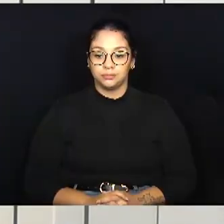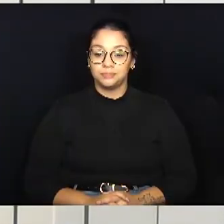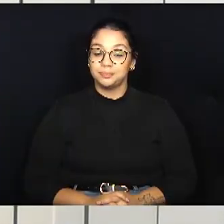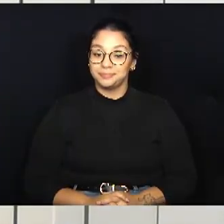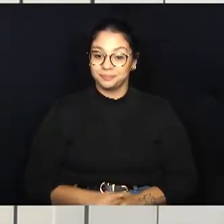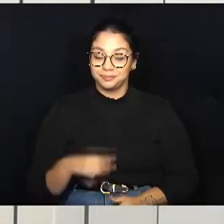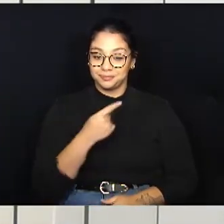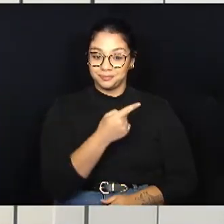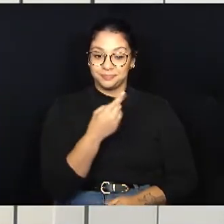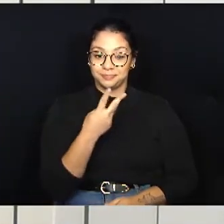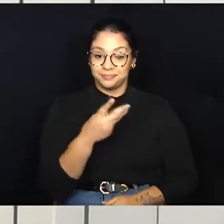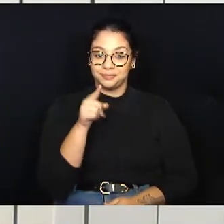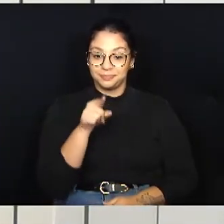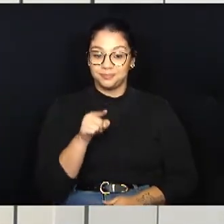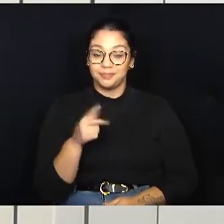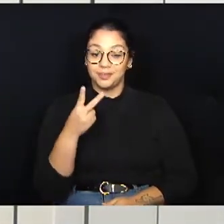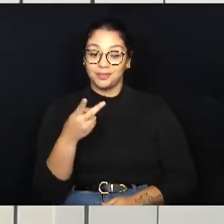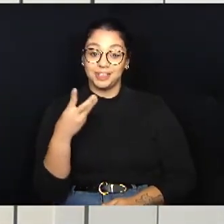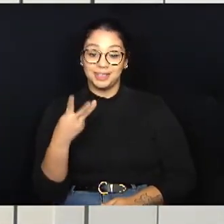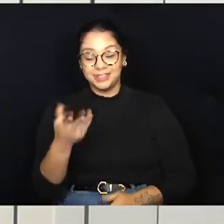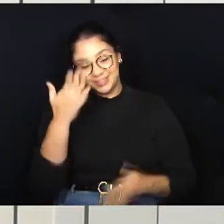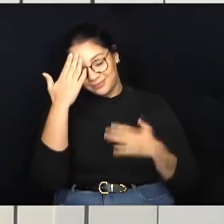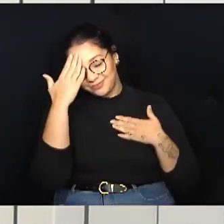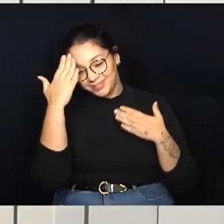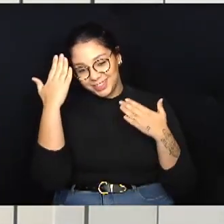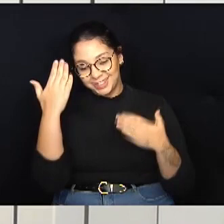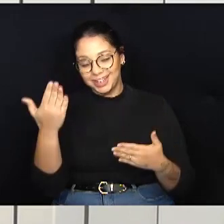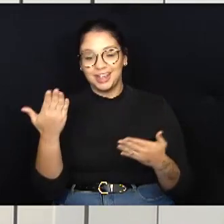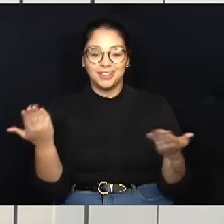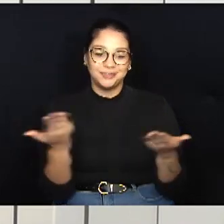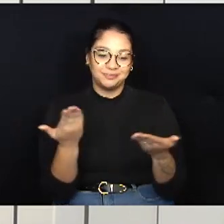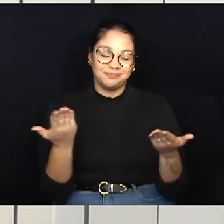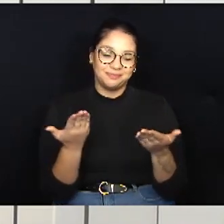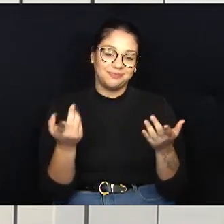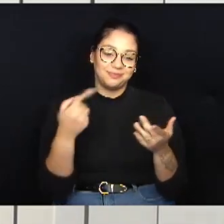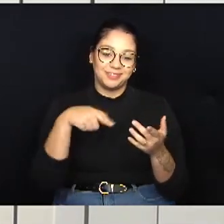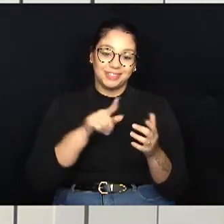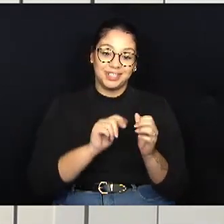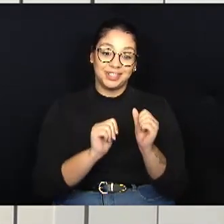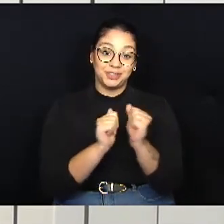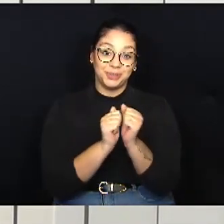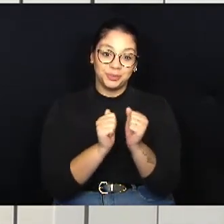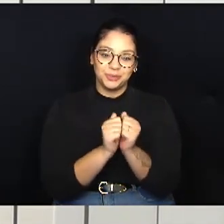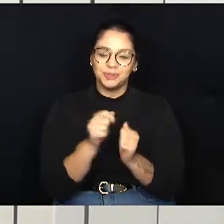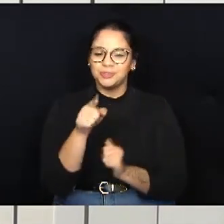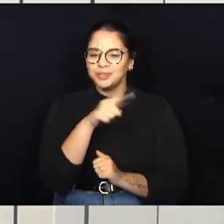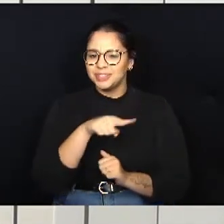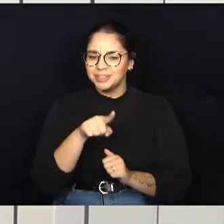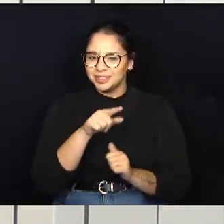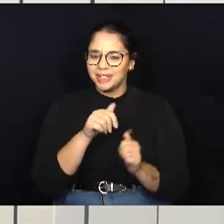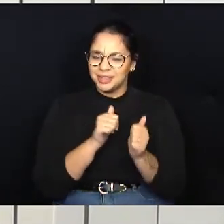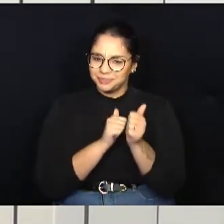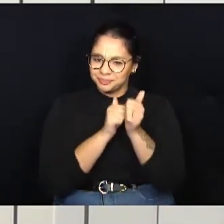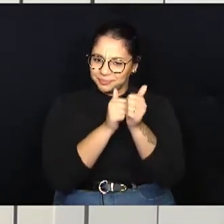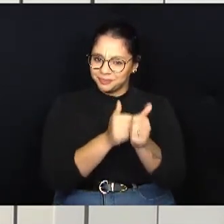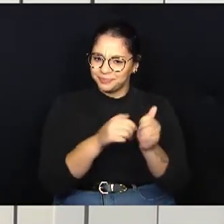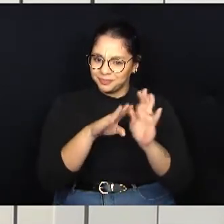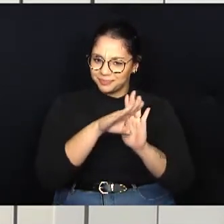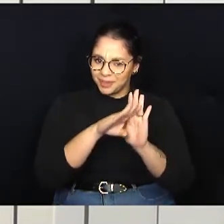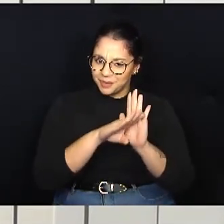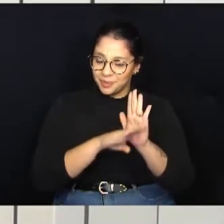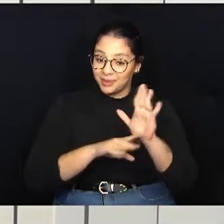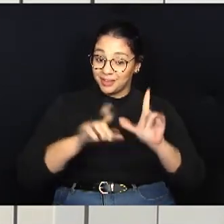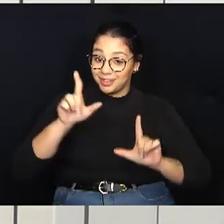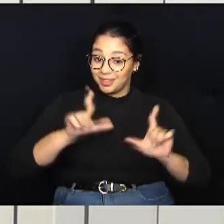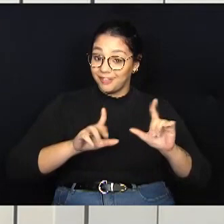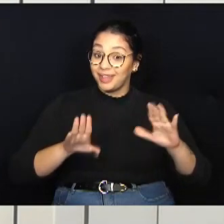1h mais 23 minutos, muito obrigado pela sua companhia, pela sua audiência. Você que acompanha a programação da TV Câmara